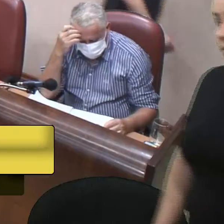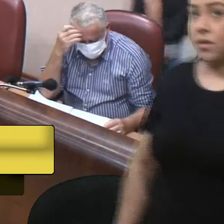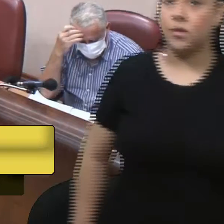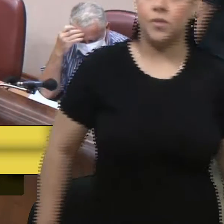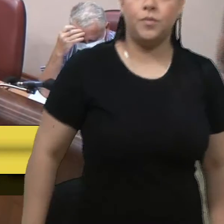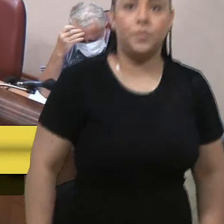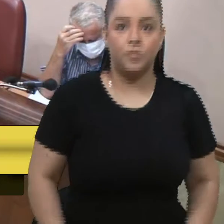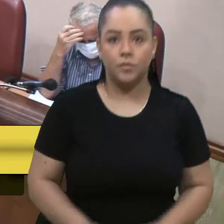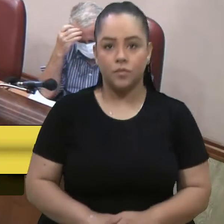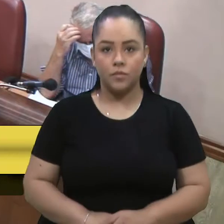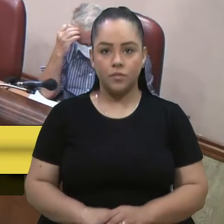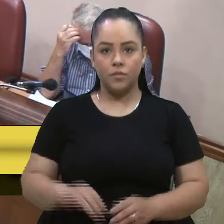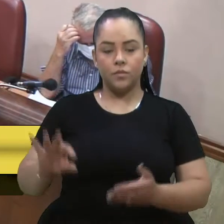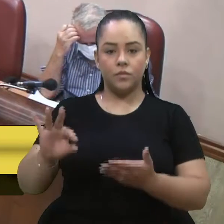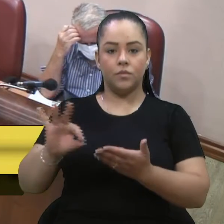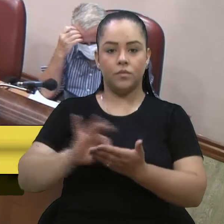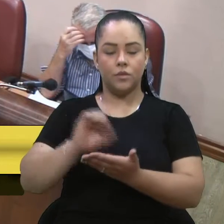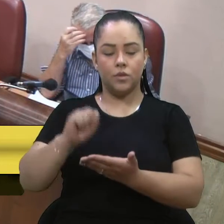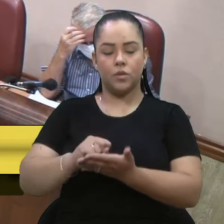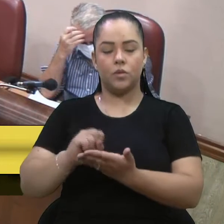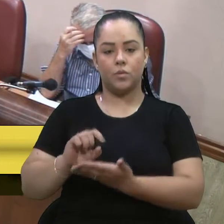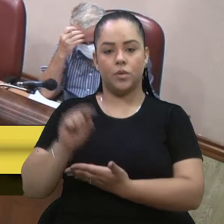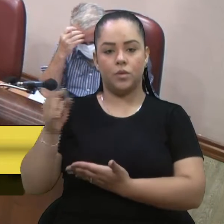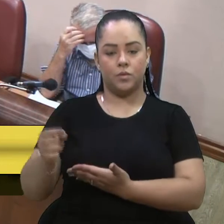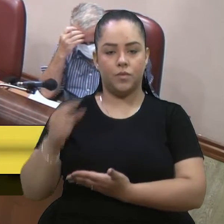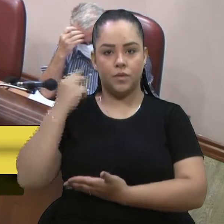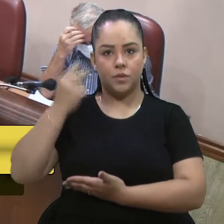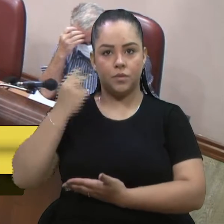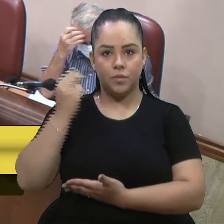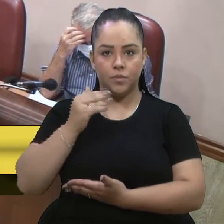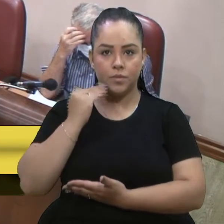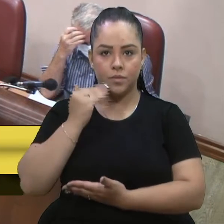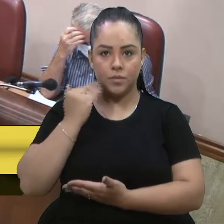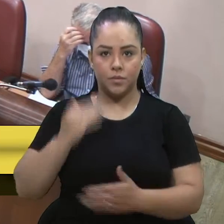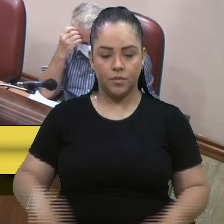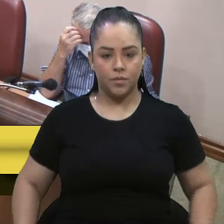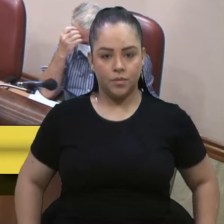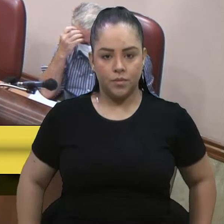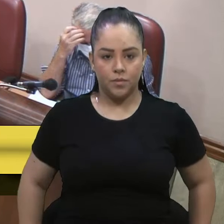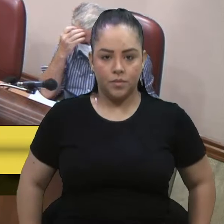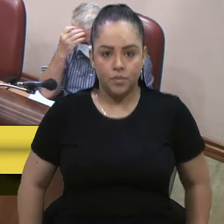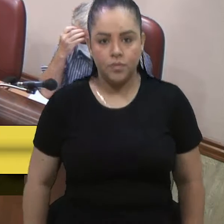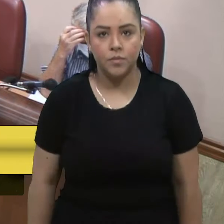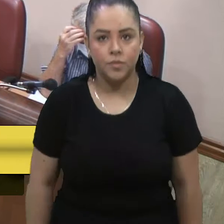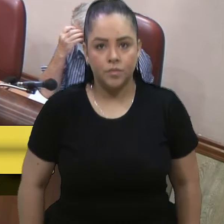Próxima escrita, então, vereadora Marisol Santos, com a palavra.